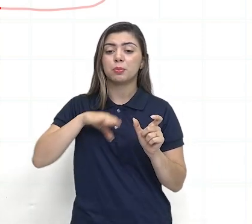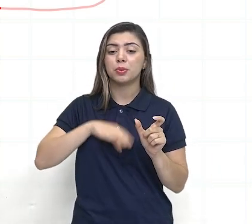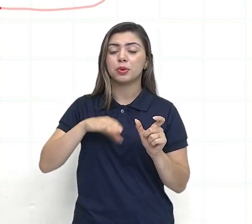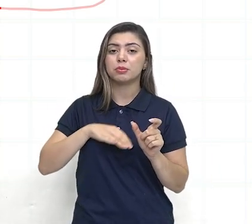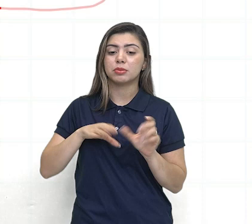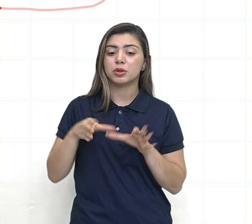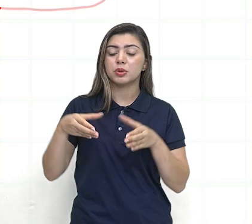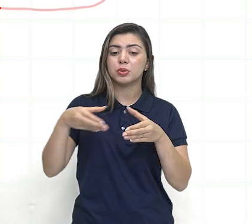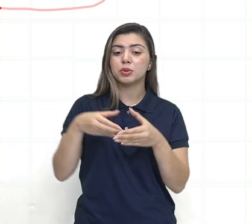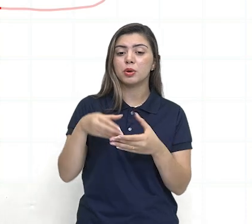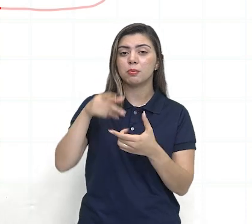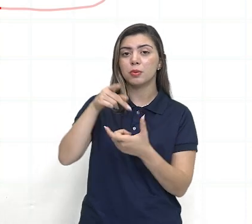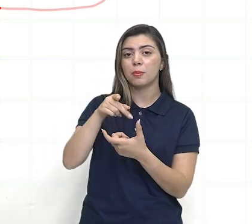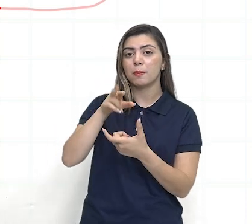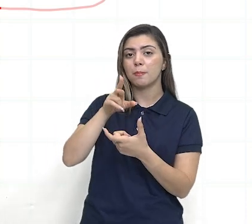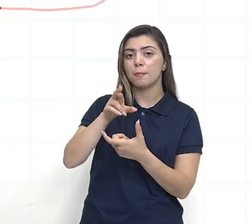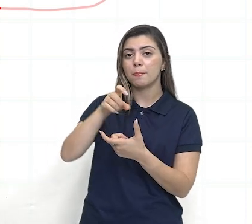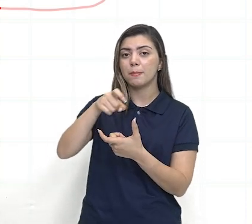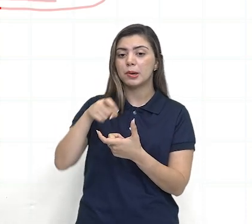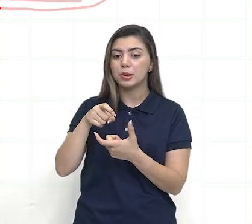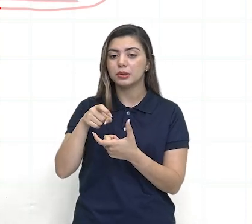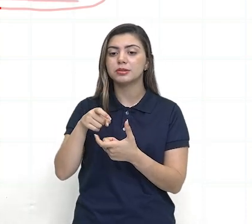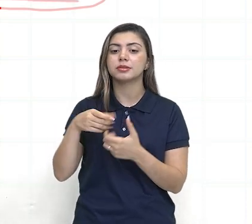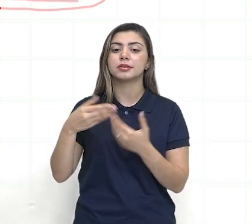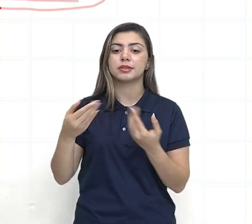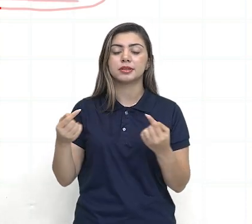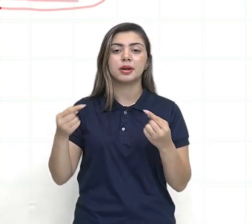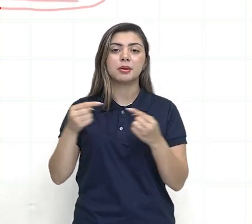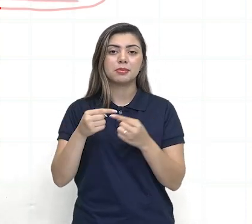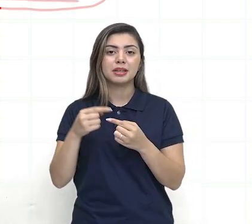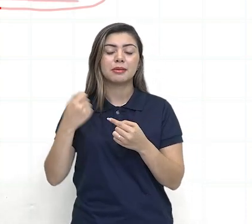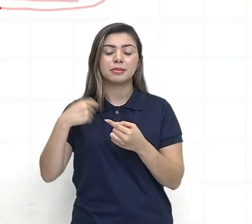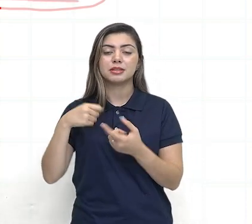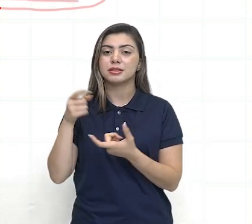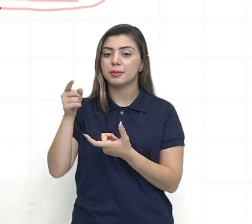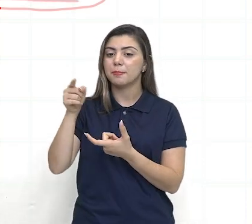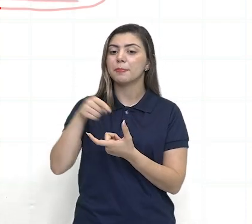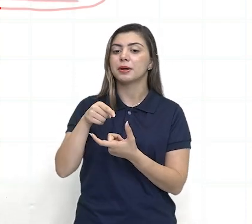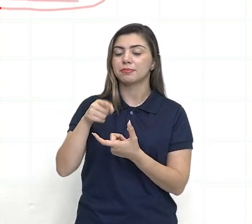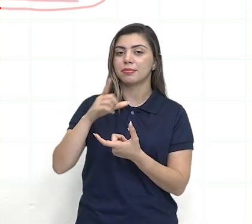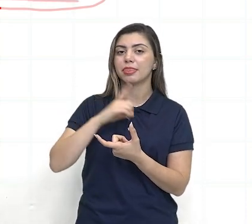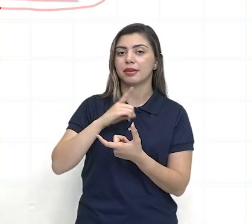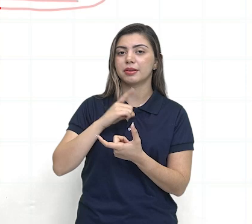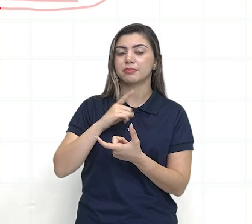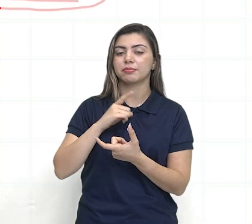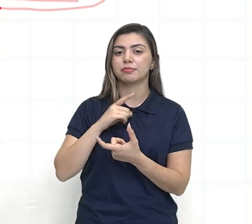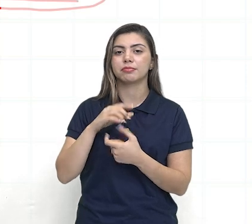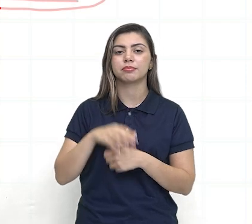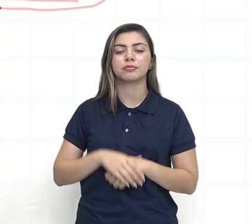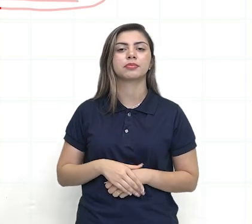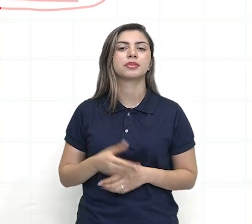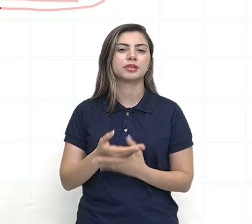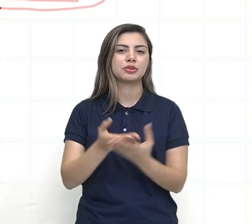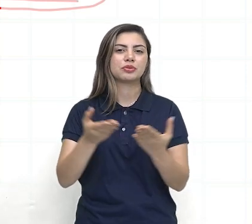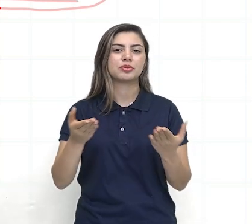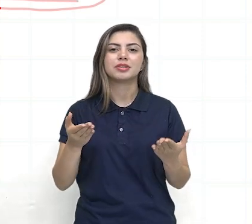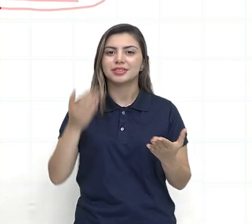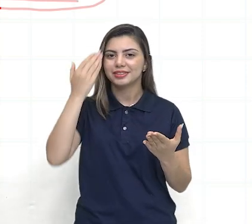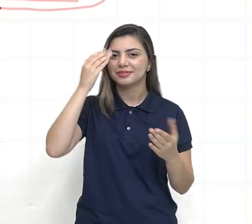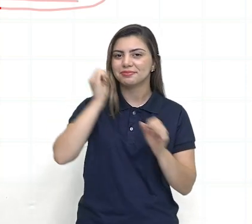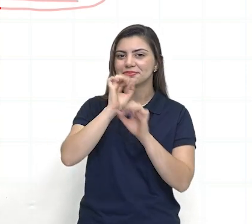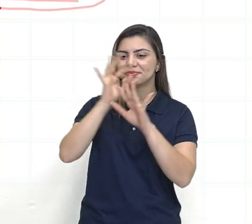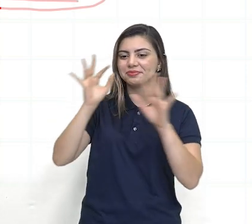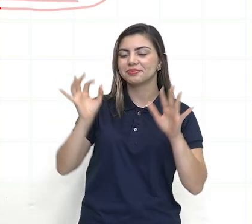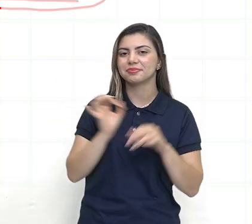são proparoxítonos, eles vão levar esse acento gráfico. Isso eu tenho certeza que ficou claro